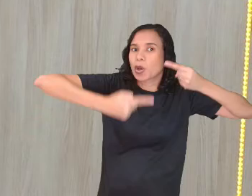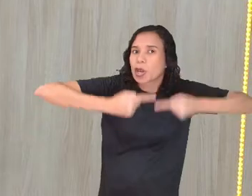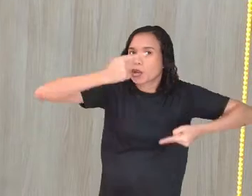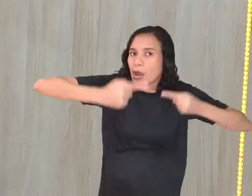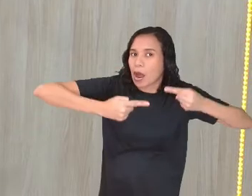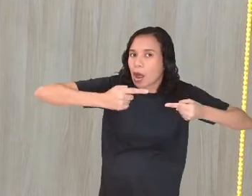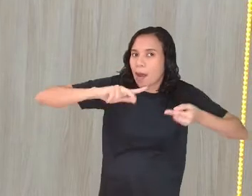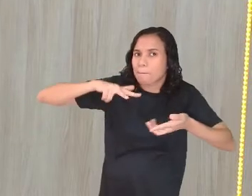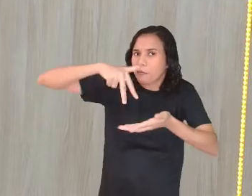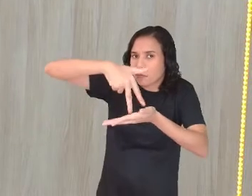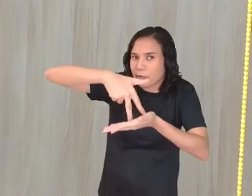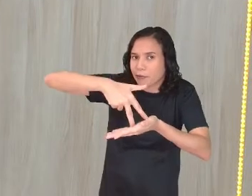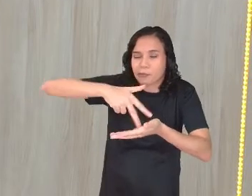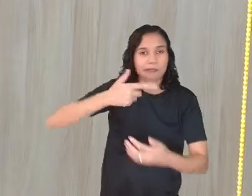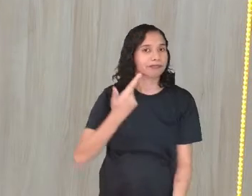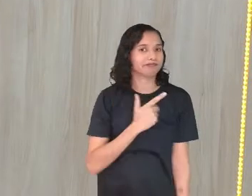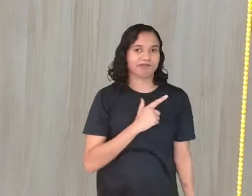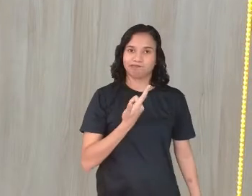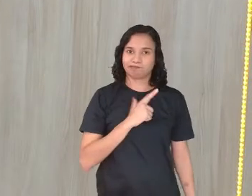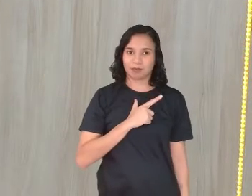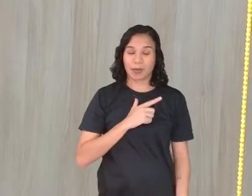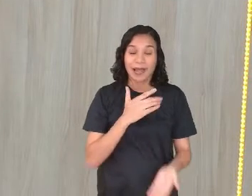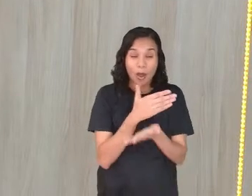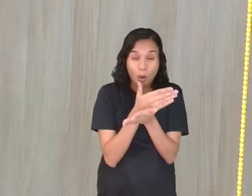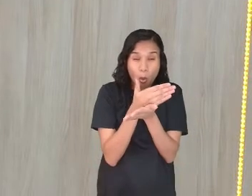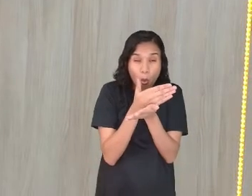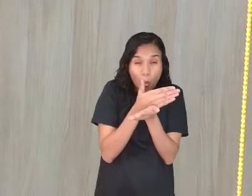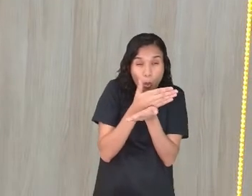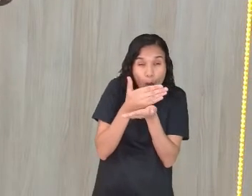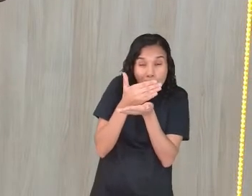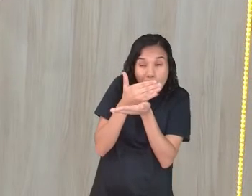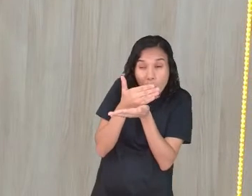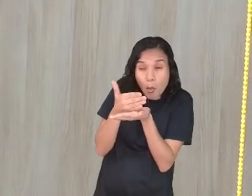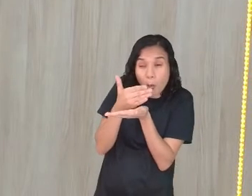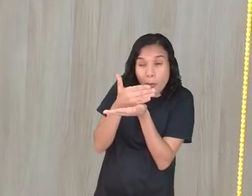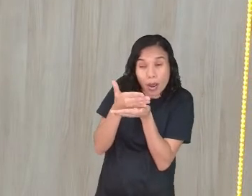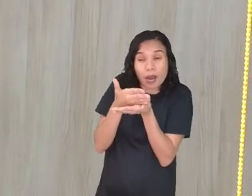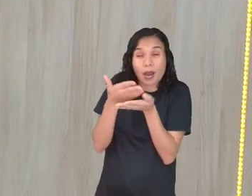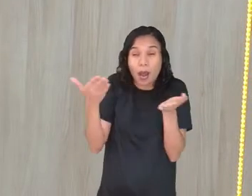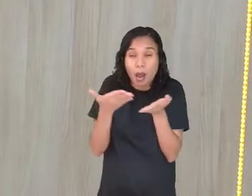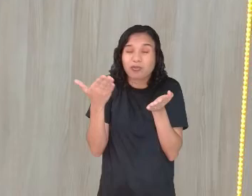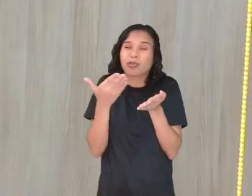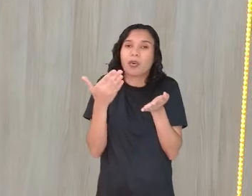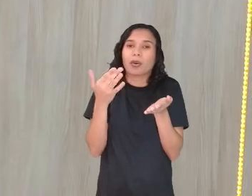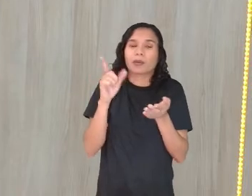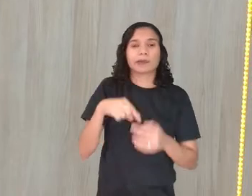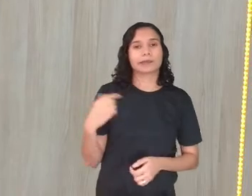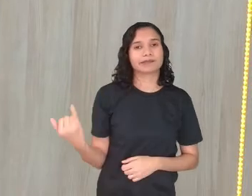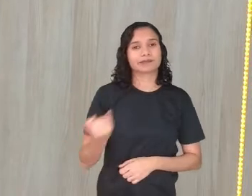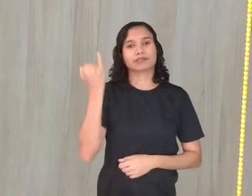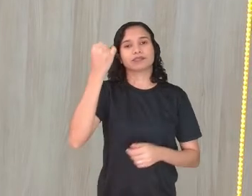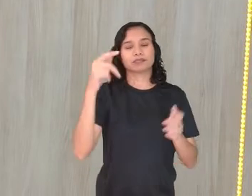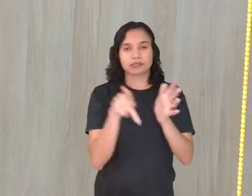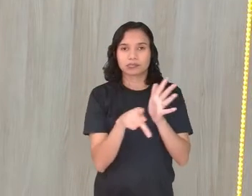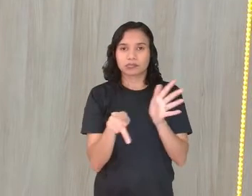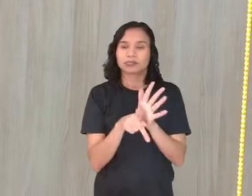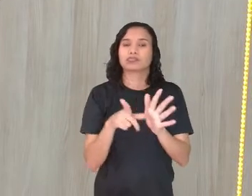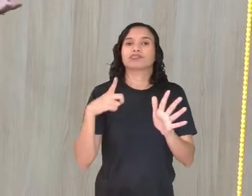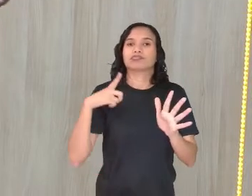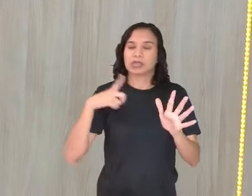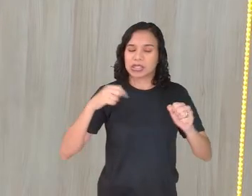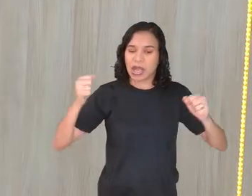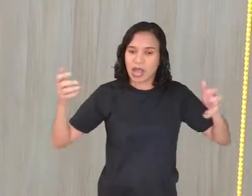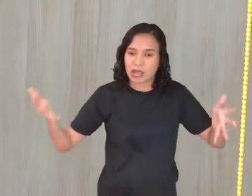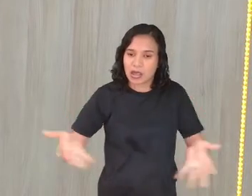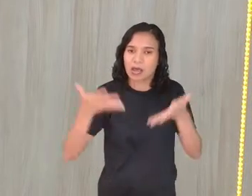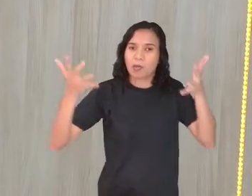na política, não vê, está se abrindo, está se pensando. E foi muito importante o movimento